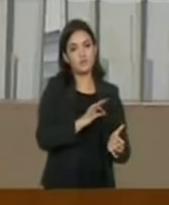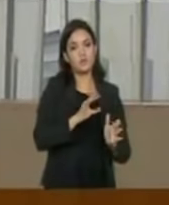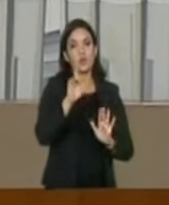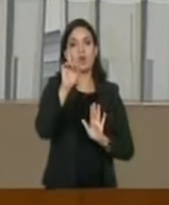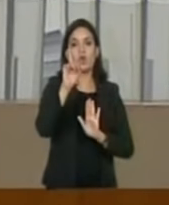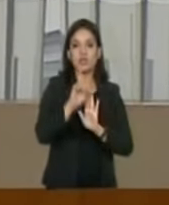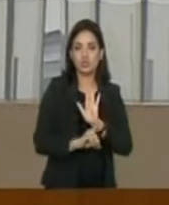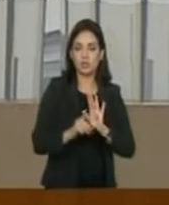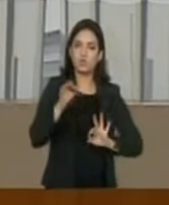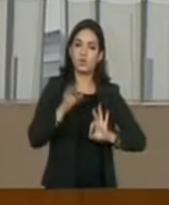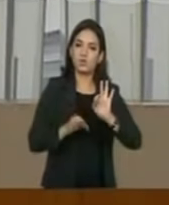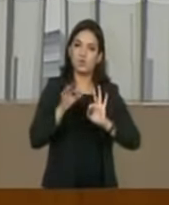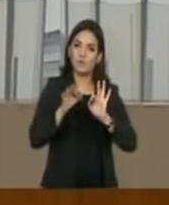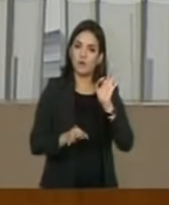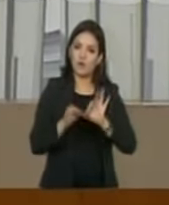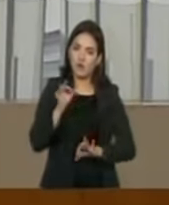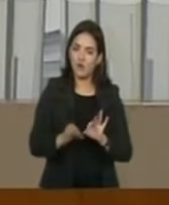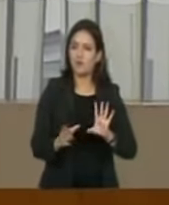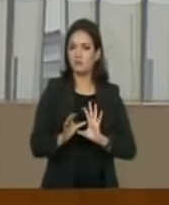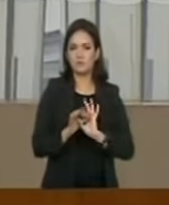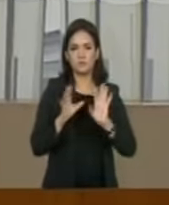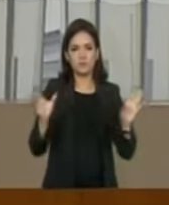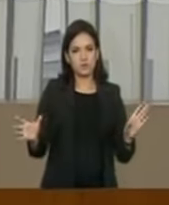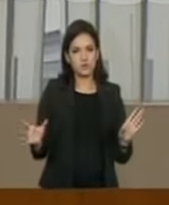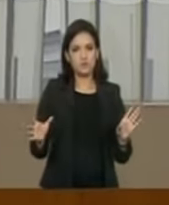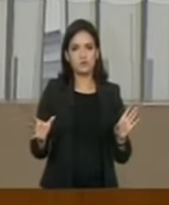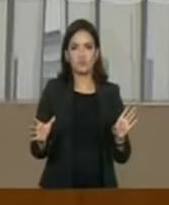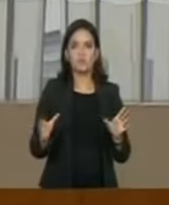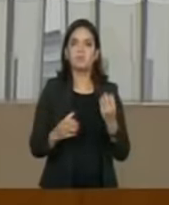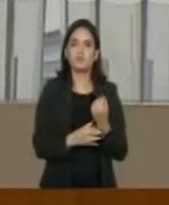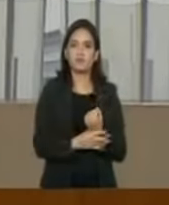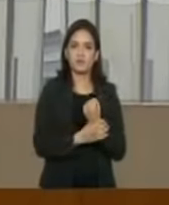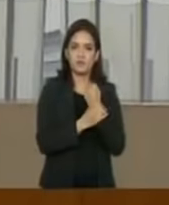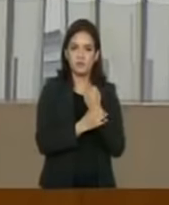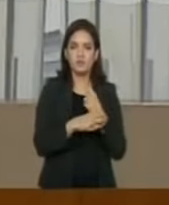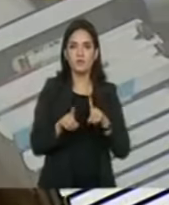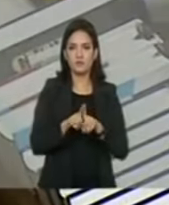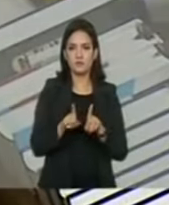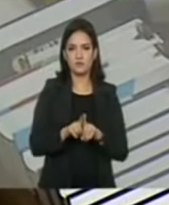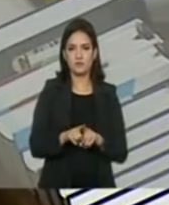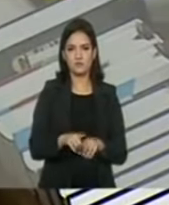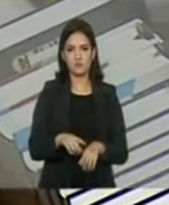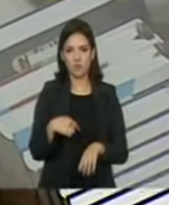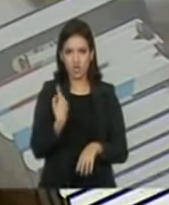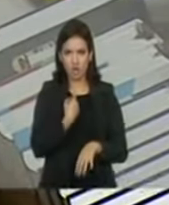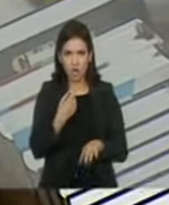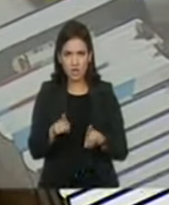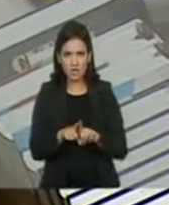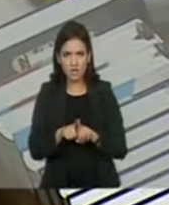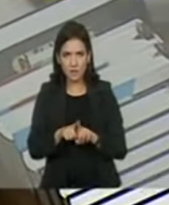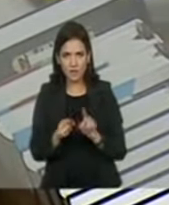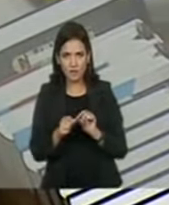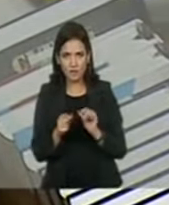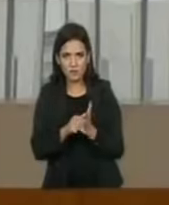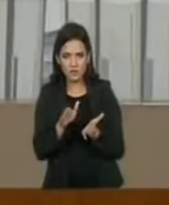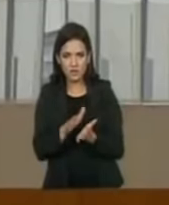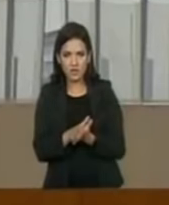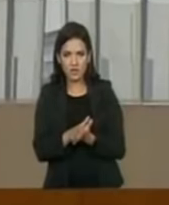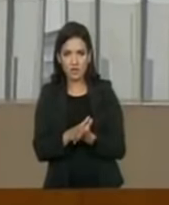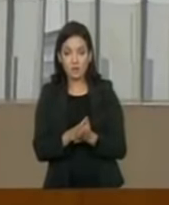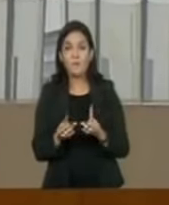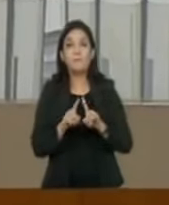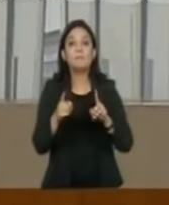para ea ea área de segurança para animais nós teríamos que fazendo um servidor